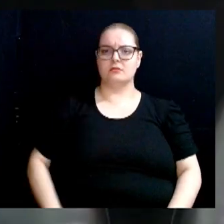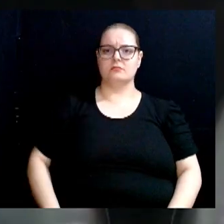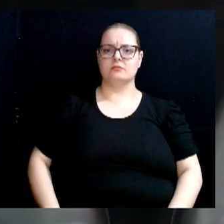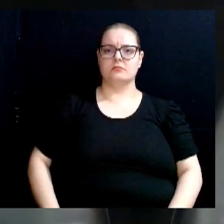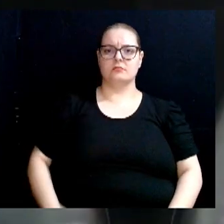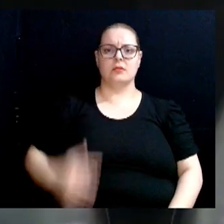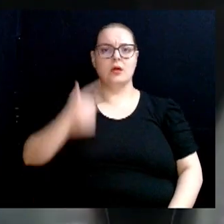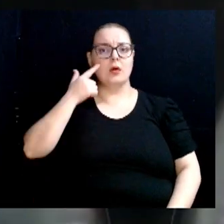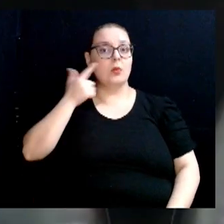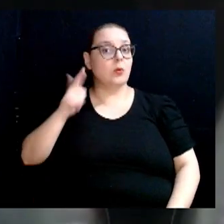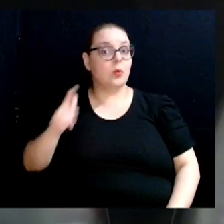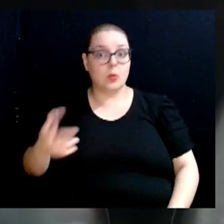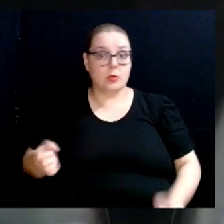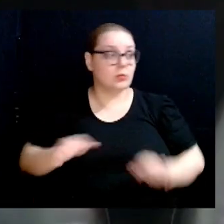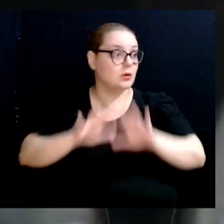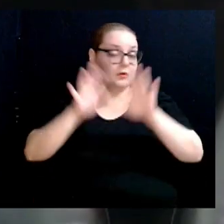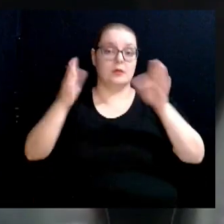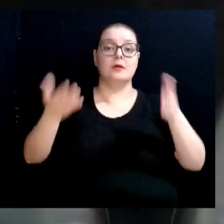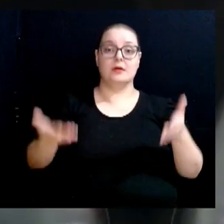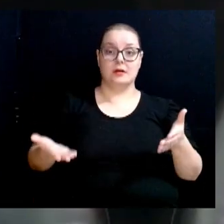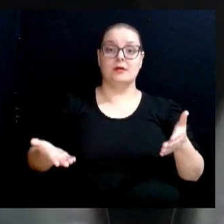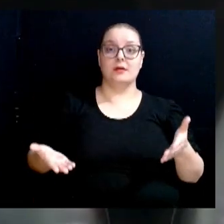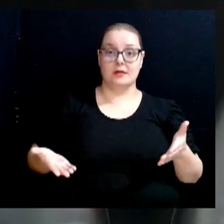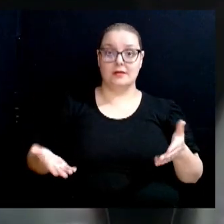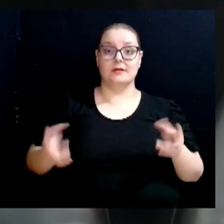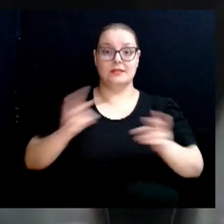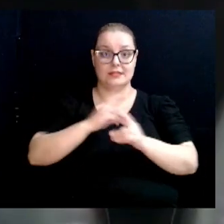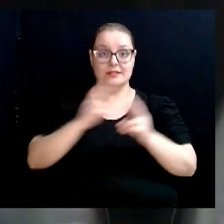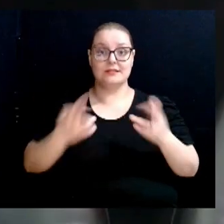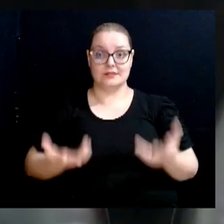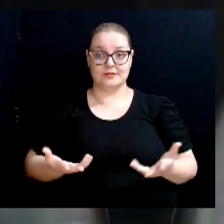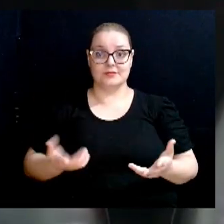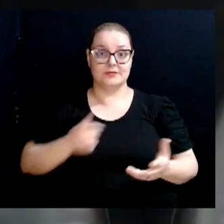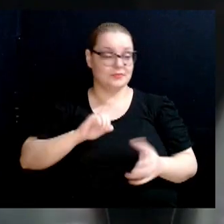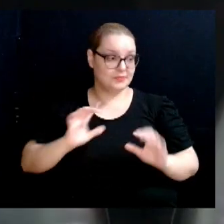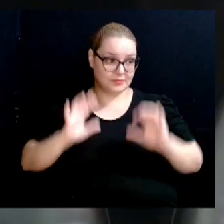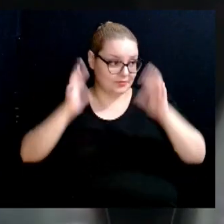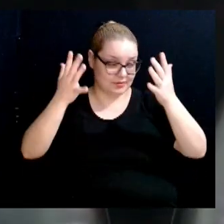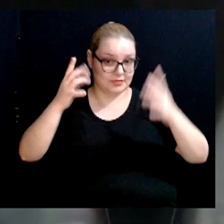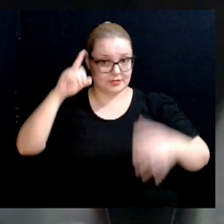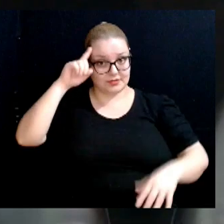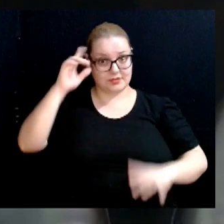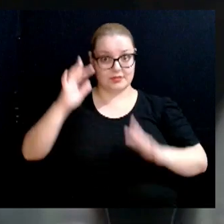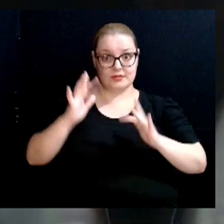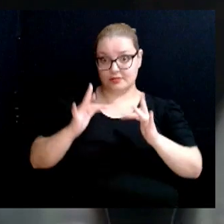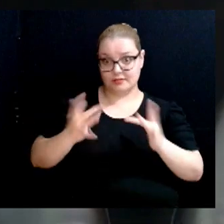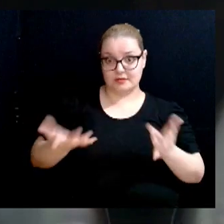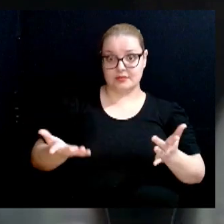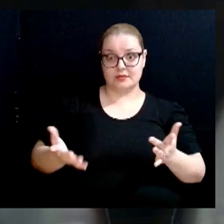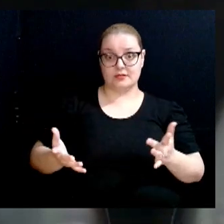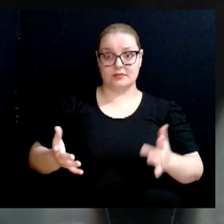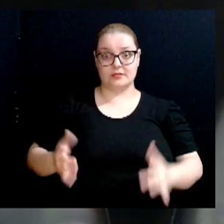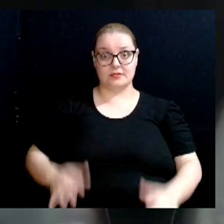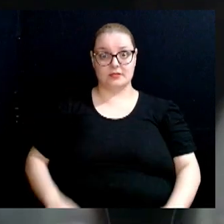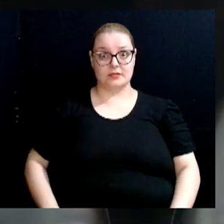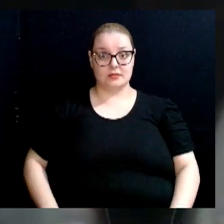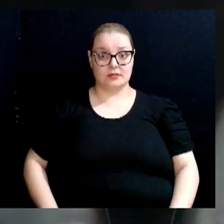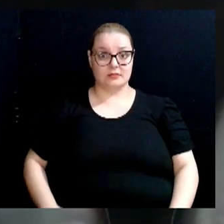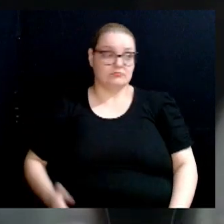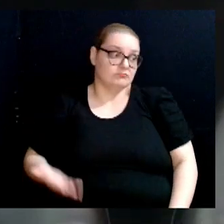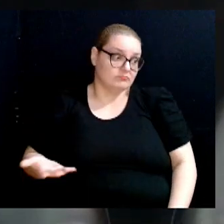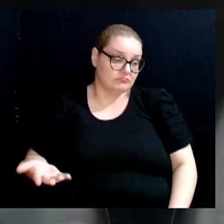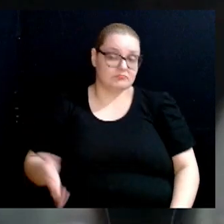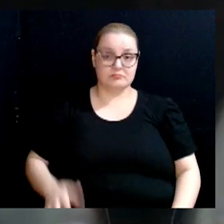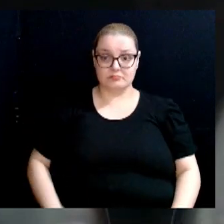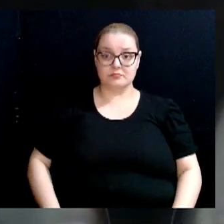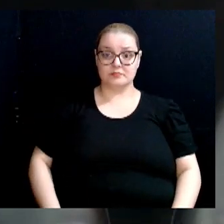tão instalado nessa relação que não se comemora dia de namorado, né, os dias dos namorados, que a parceria